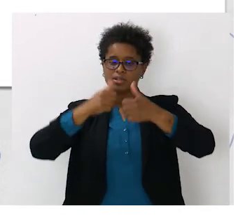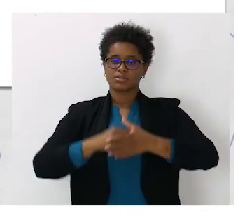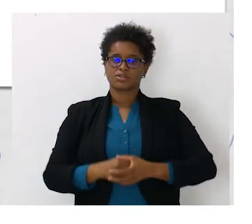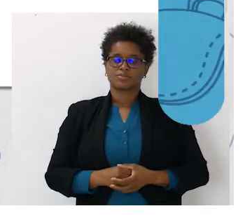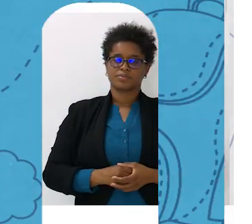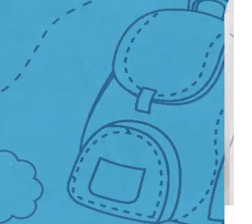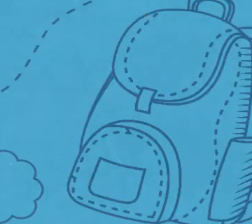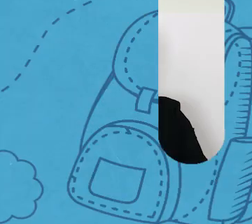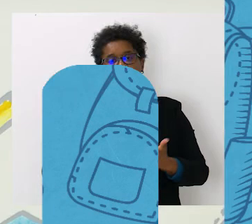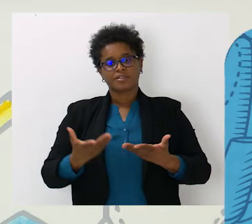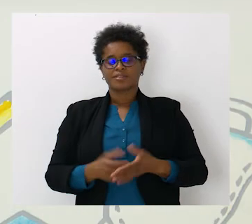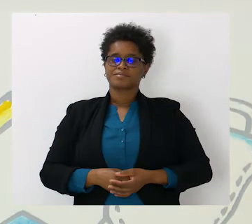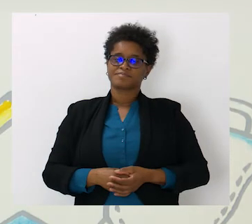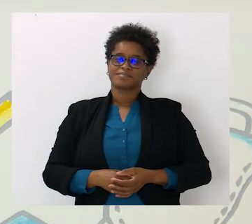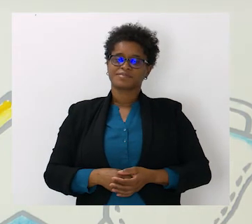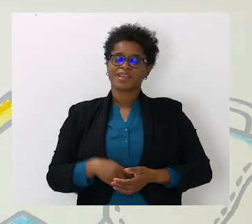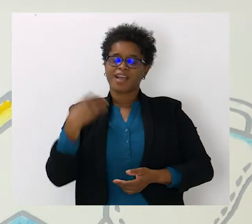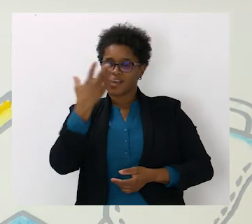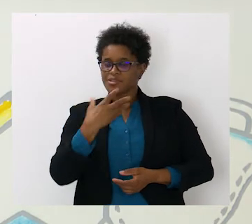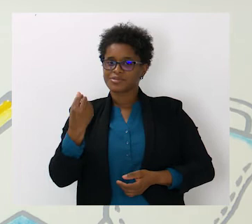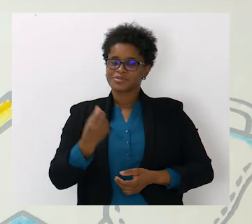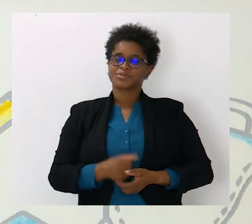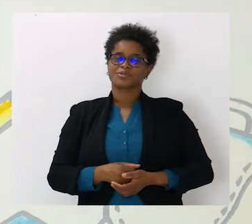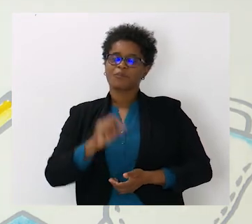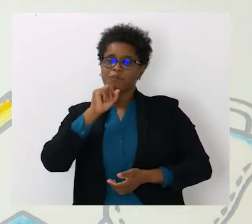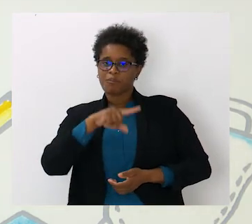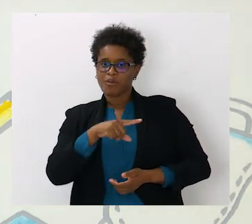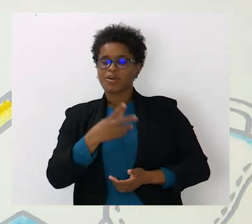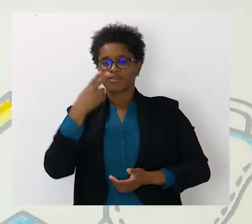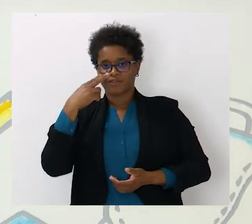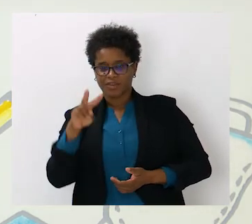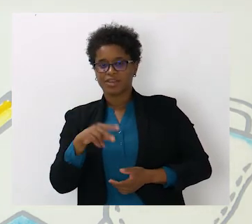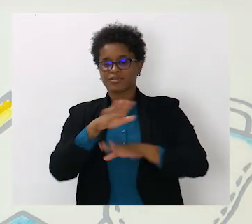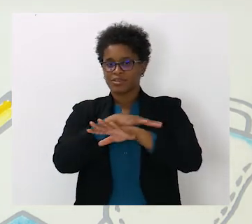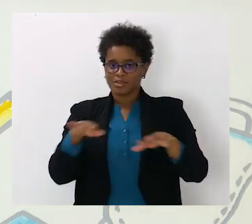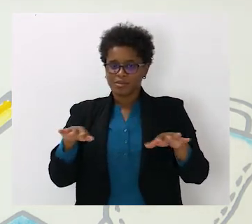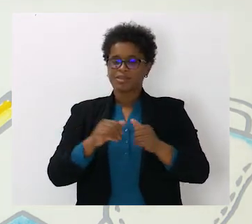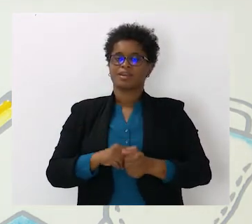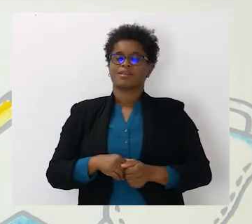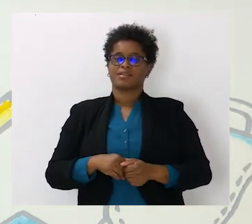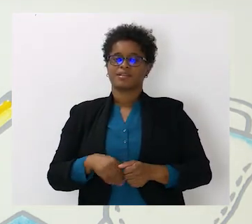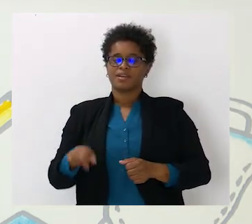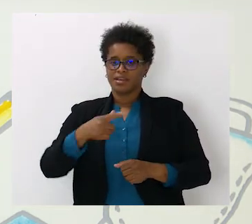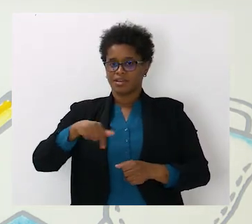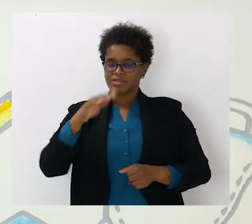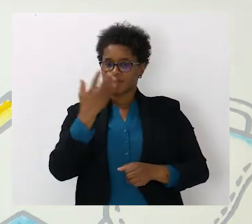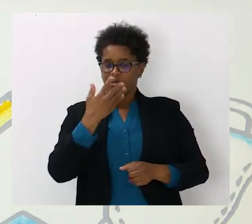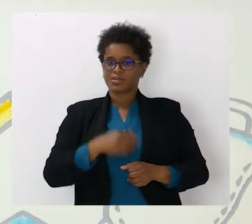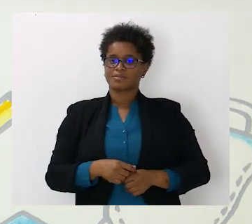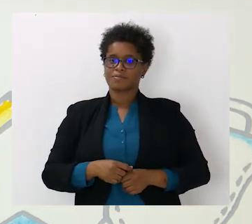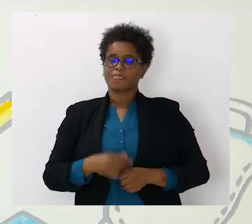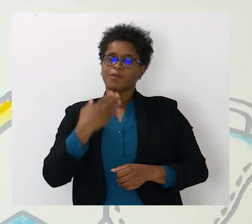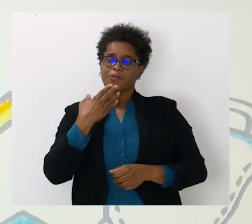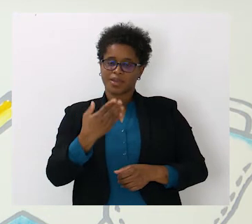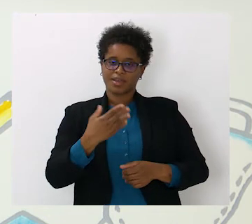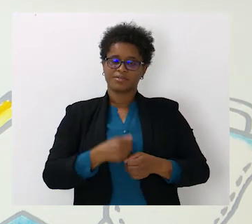cidades. E a gente, como se podem observar, terminamos de facto a nossa aula.